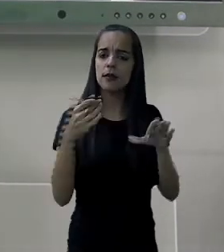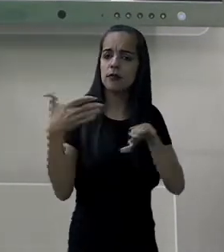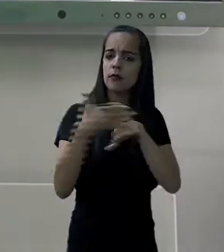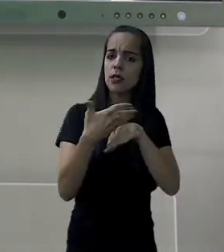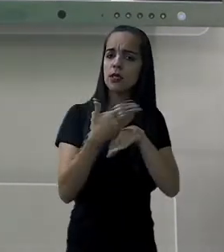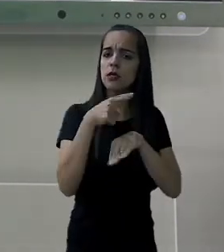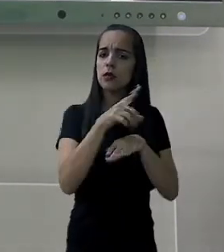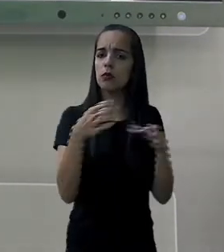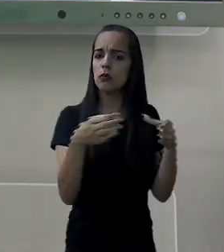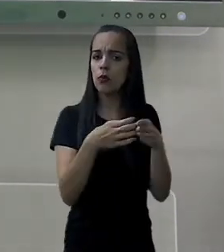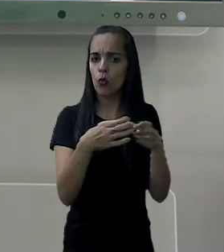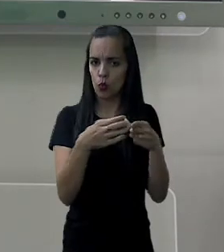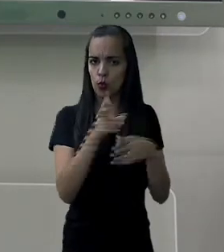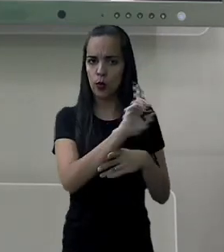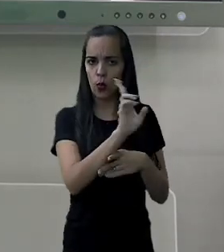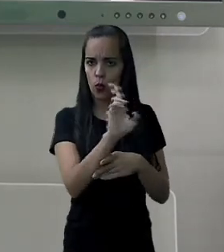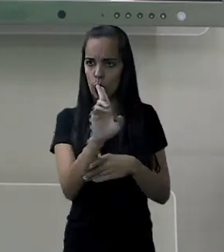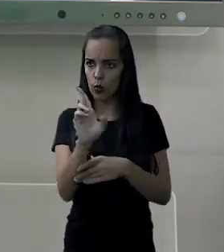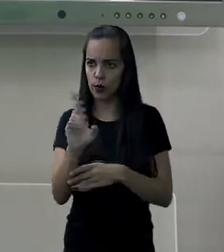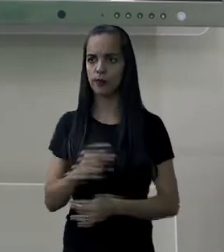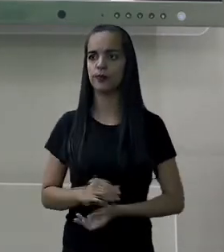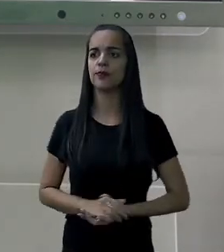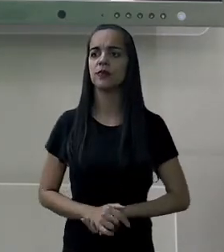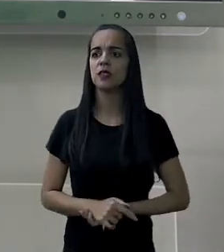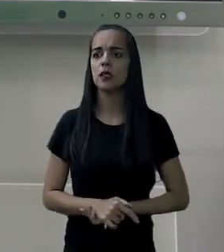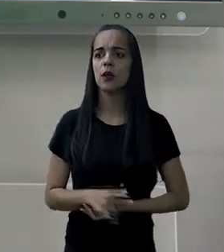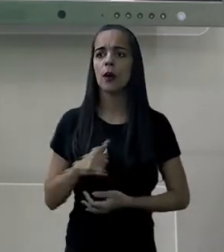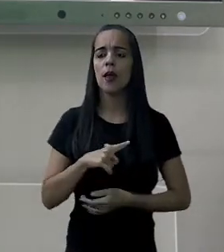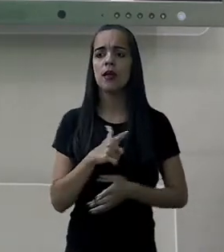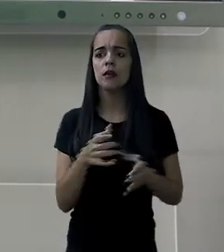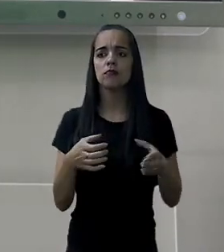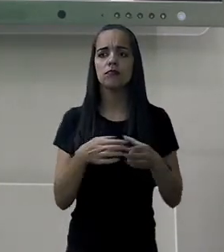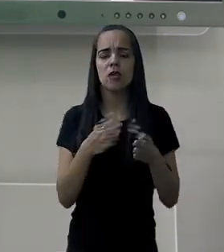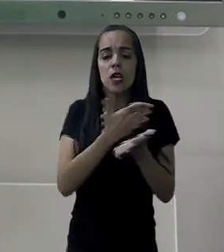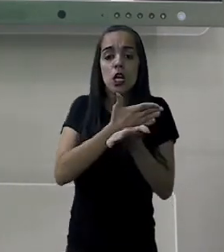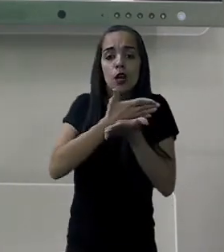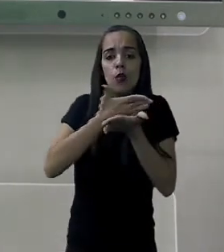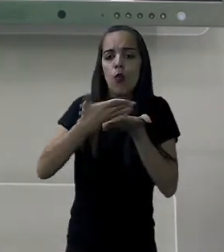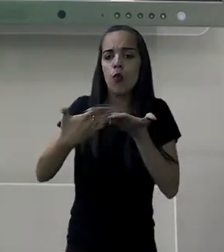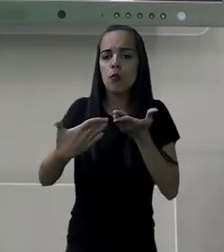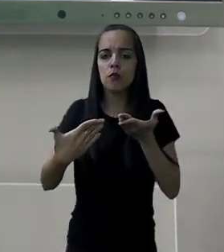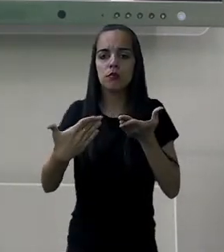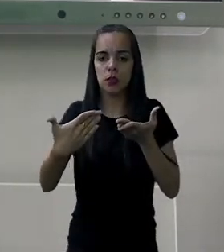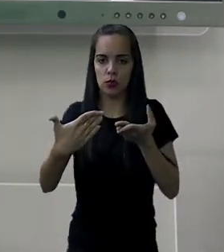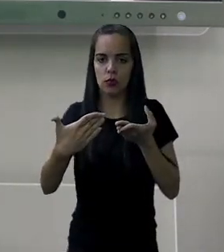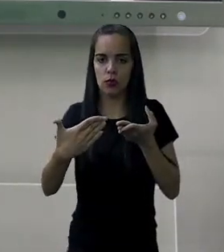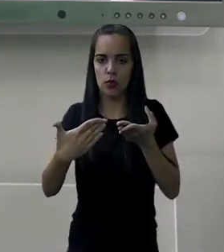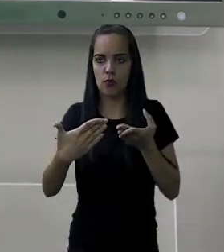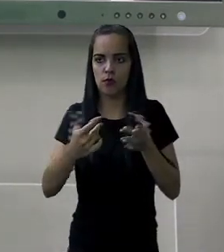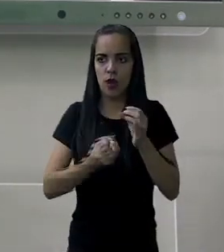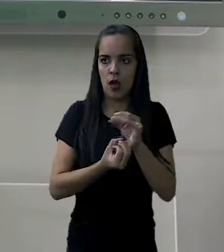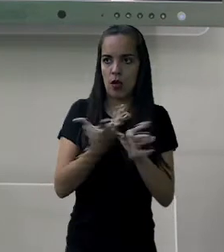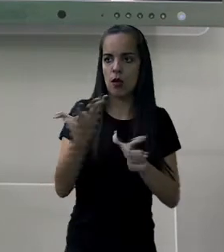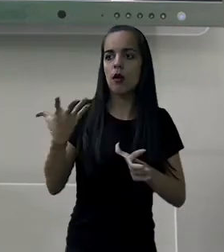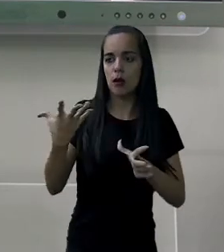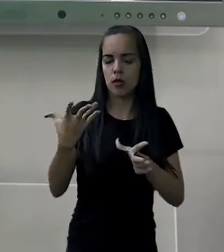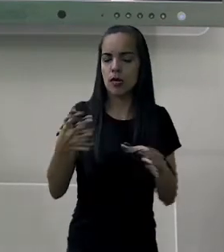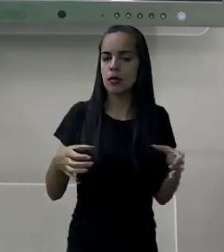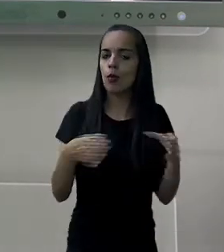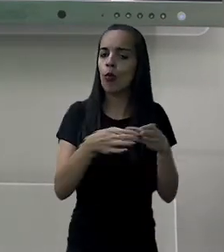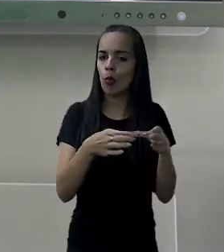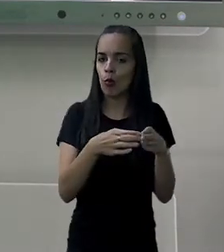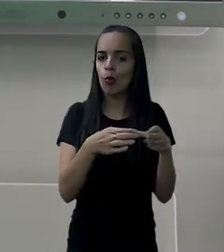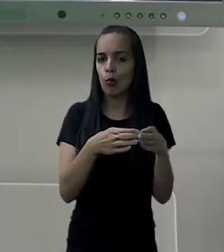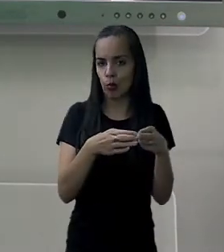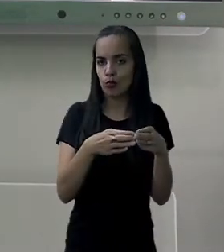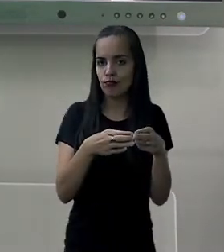Luxemburgo. Então, o Benelux foi o embrião da União Europeia. Foi